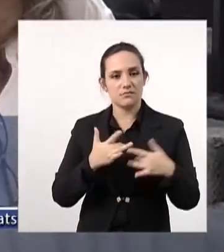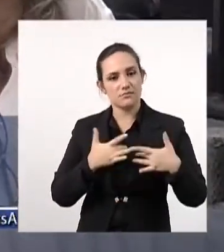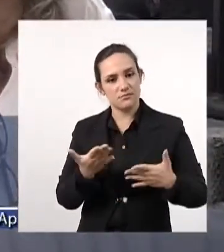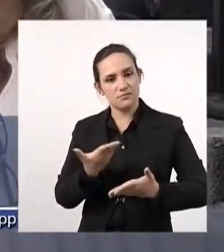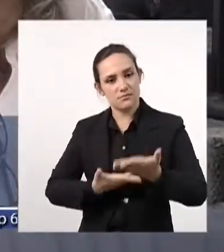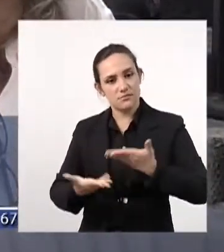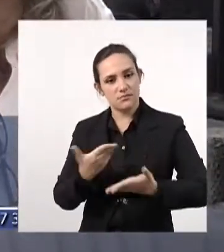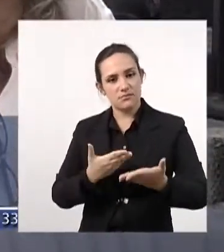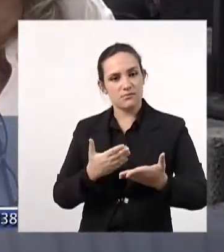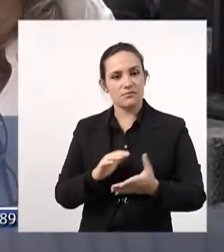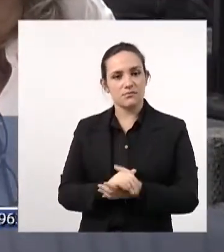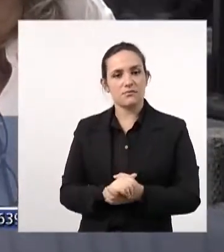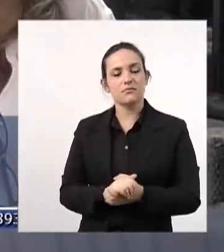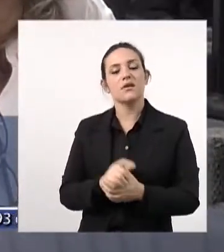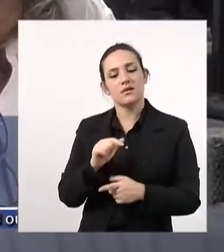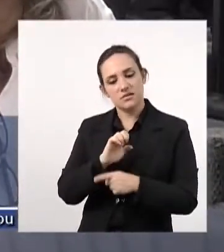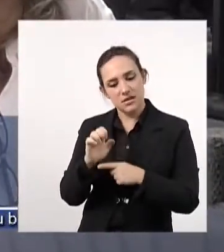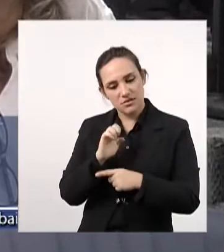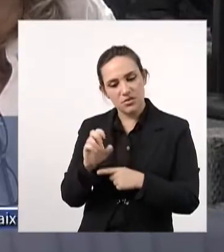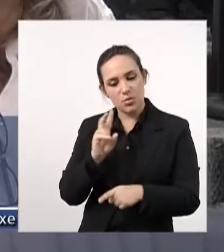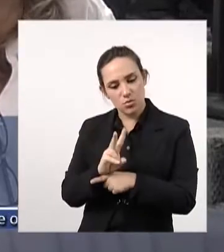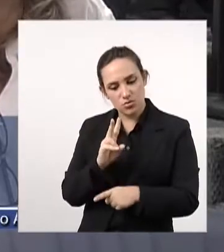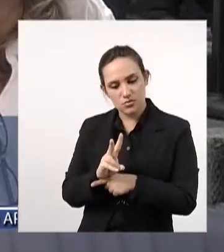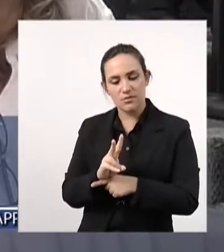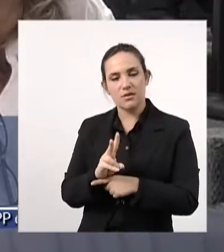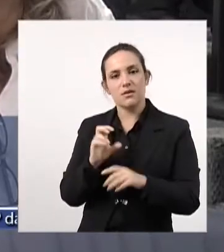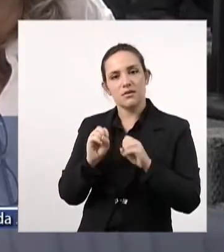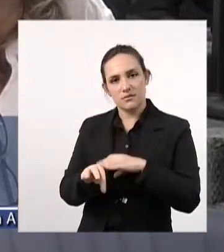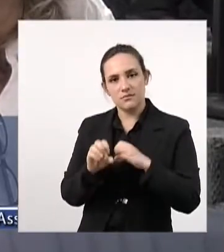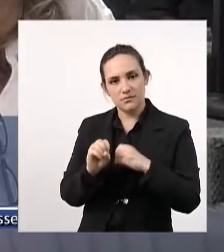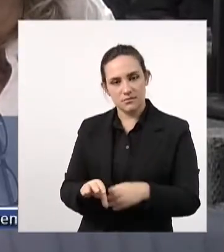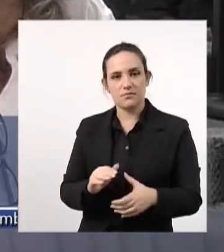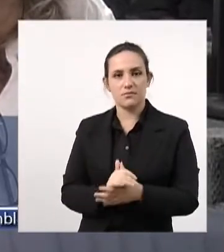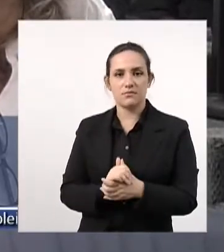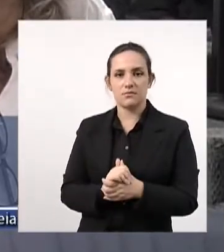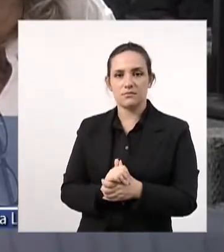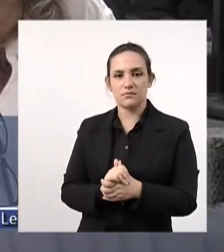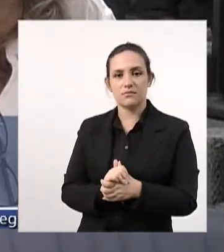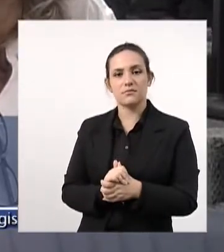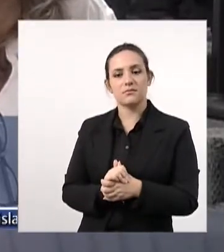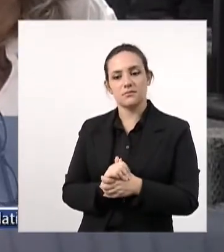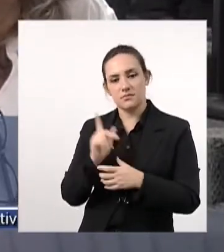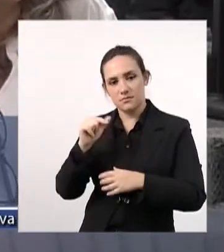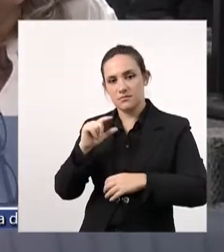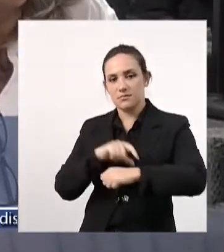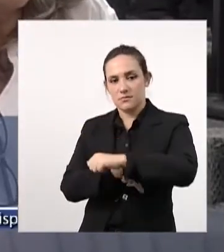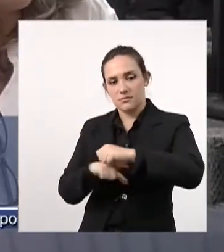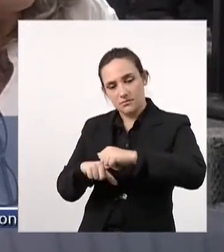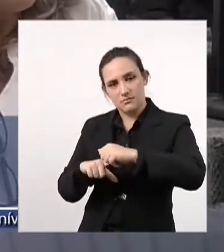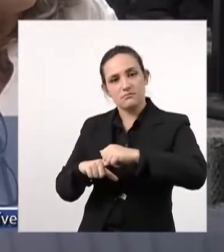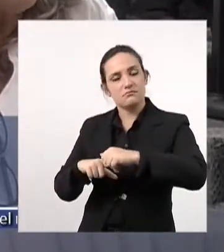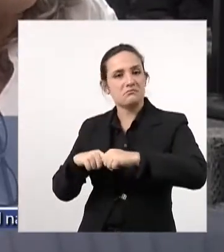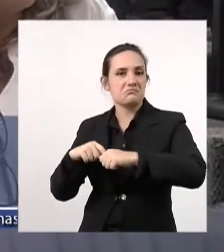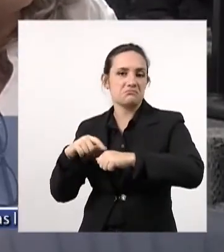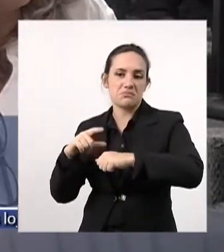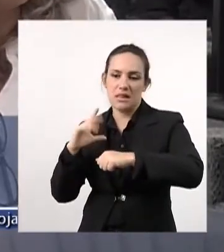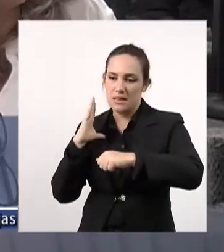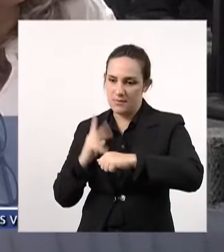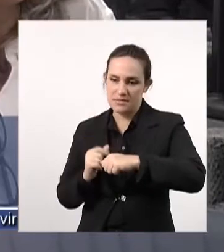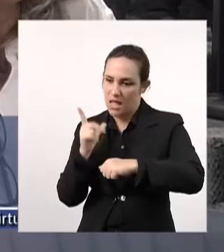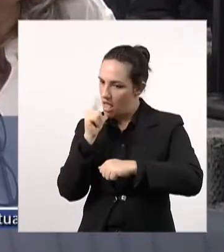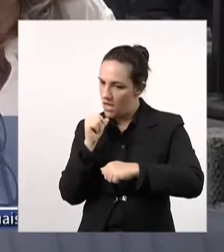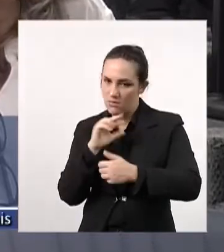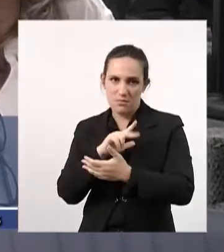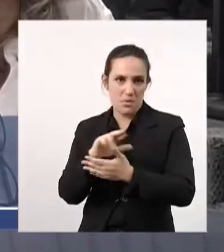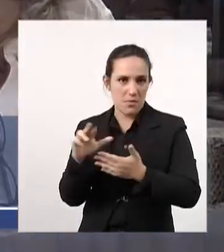que preze pela educação, um Estado que preze pela questão do saneamento básico. É isso que a gente percebe que o governador tem feito,